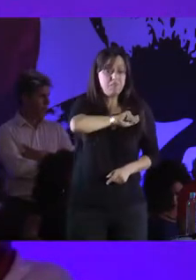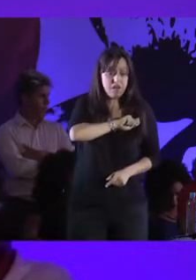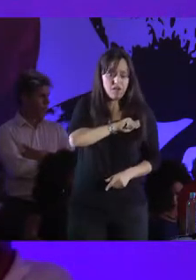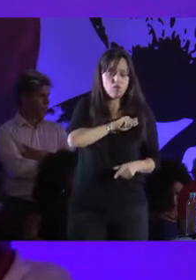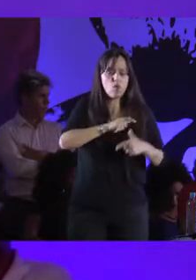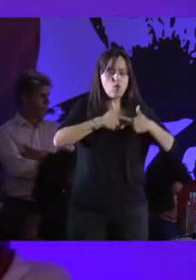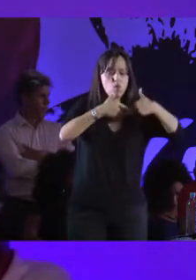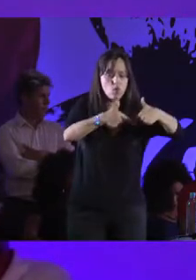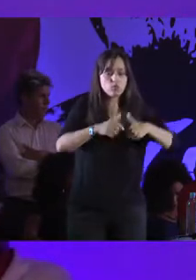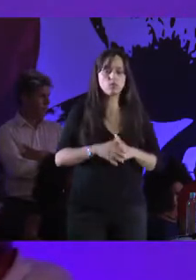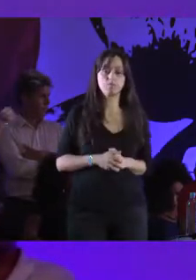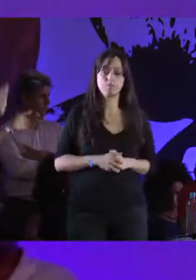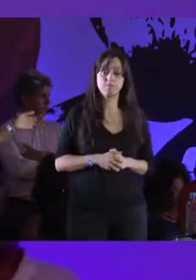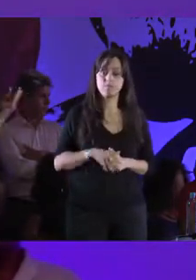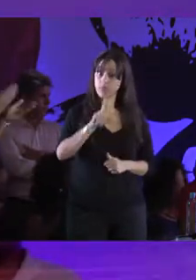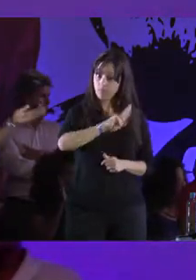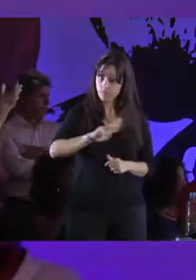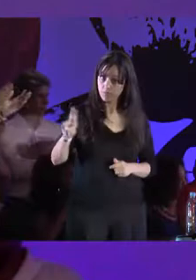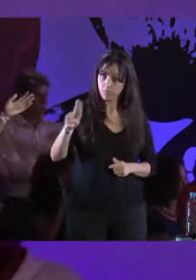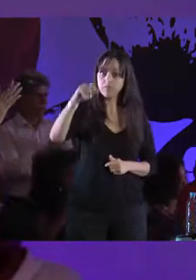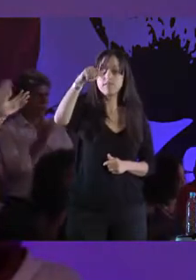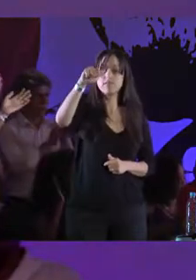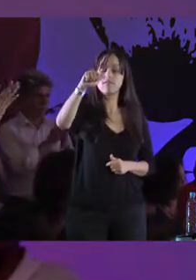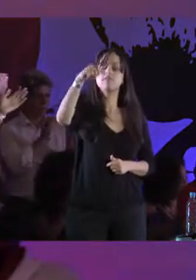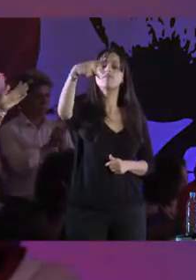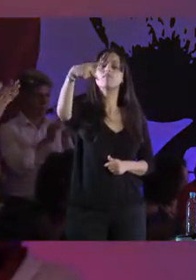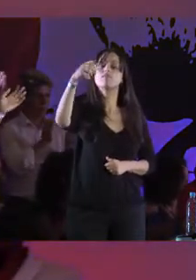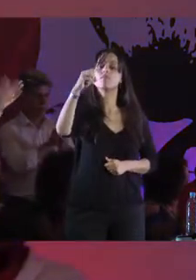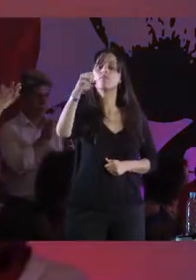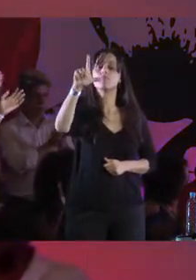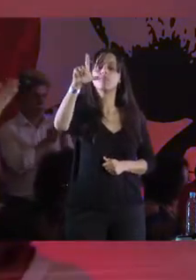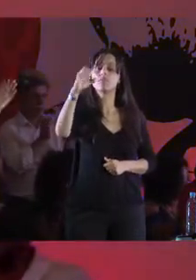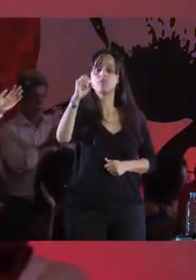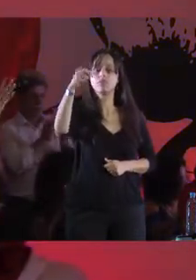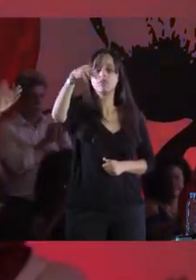companheiro Apolônio de Carvalho,